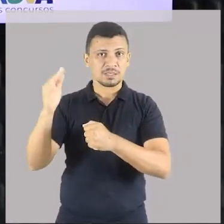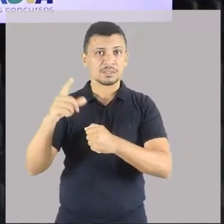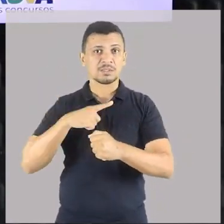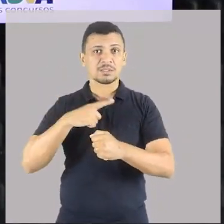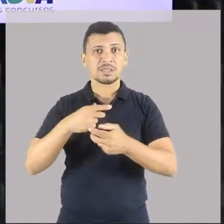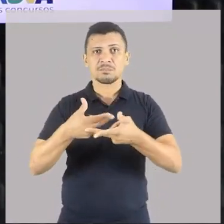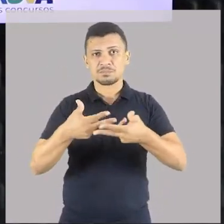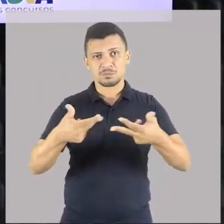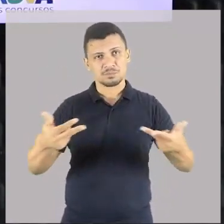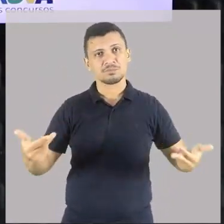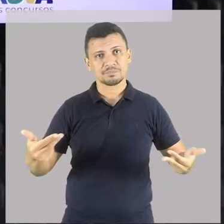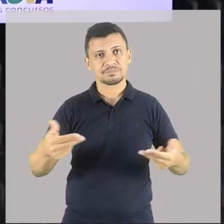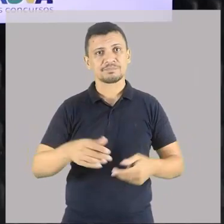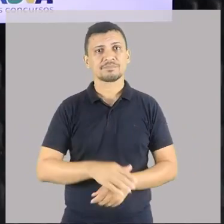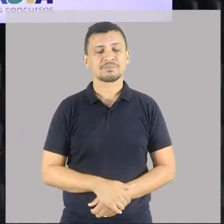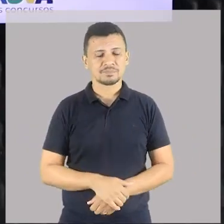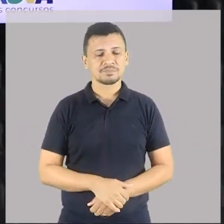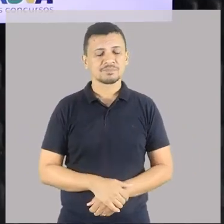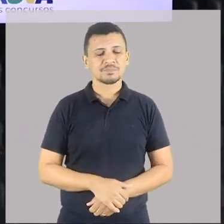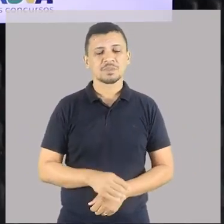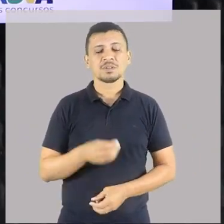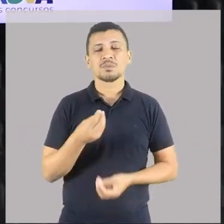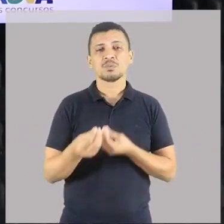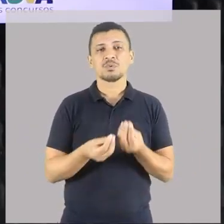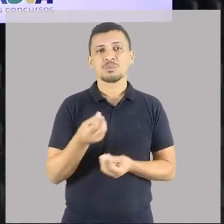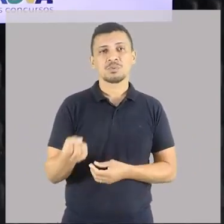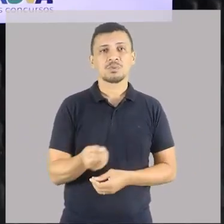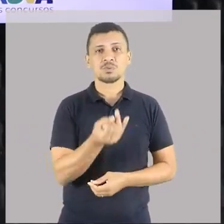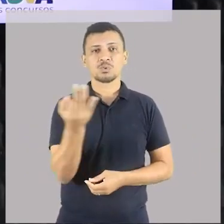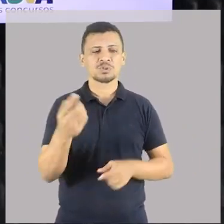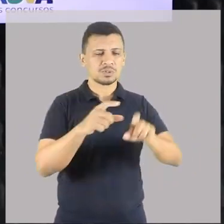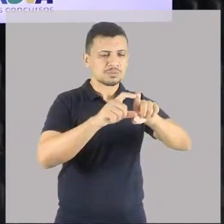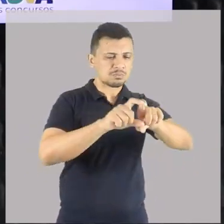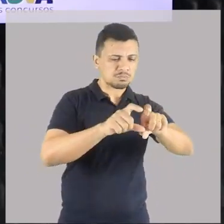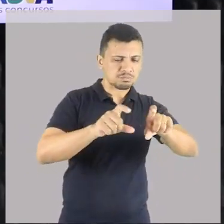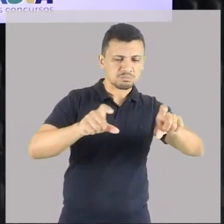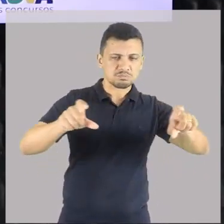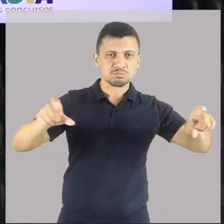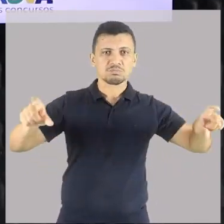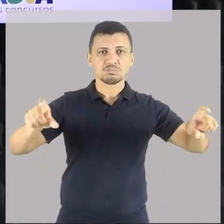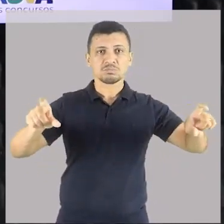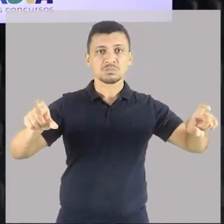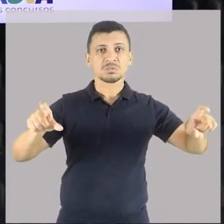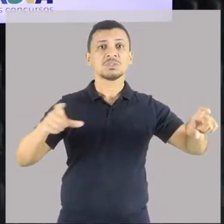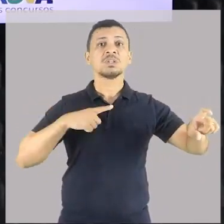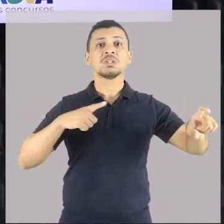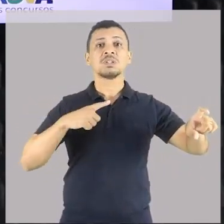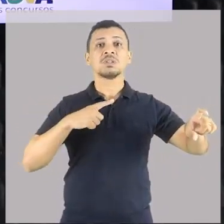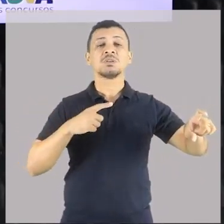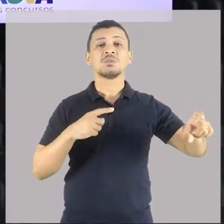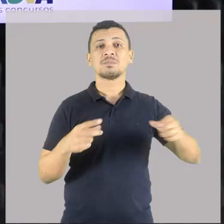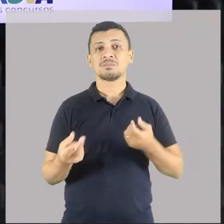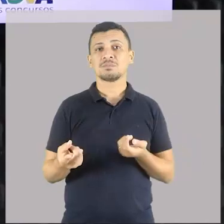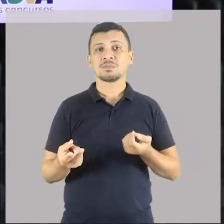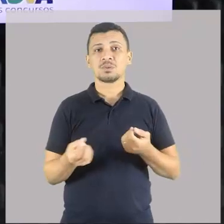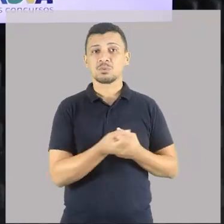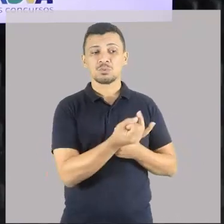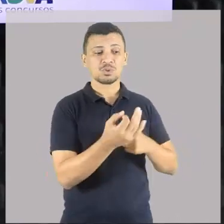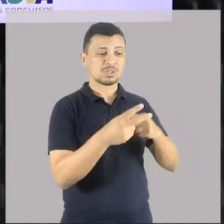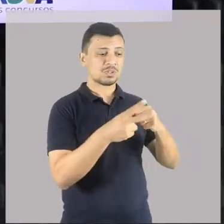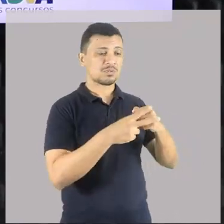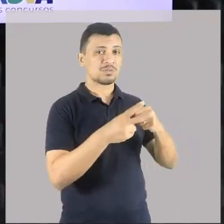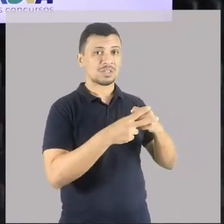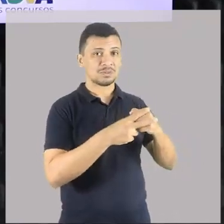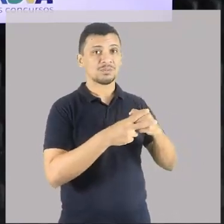período composto. Nesse caso, a quantidade de orações determina a quantidade de... a quantidade de